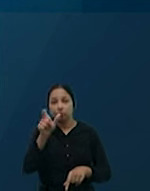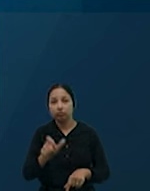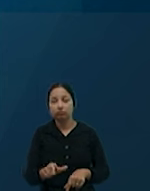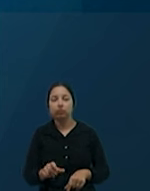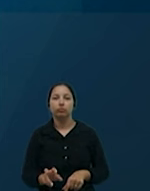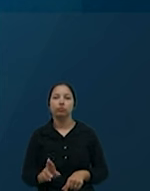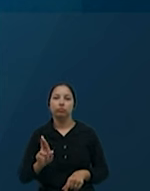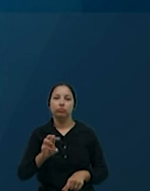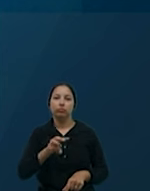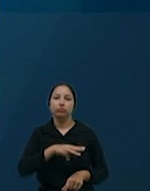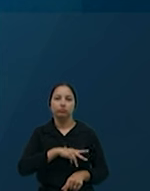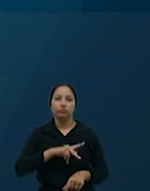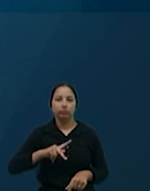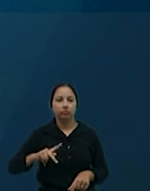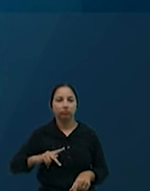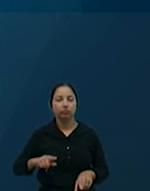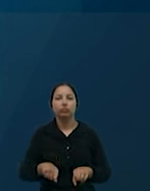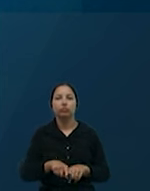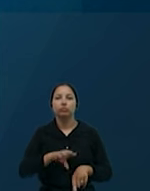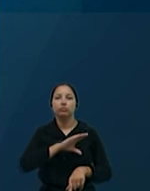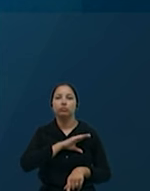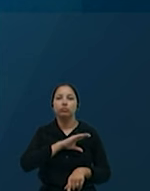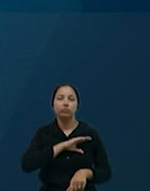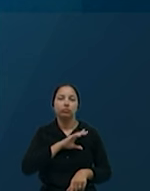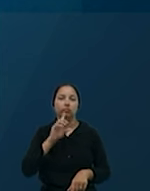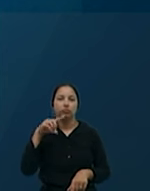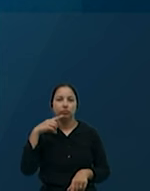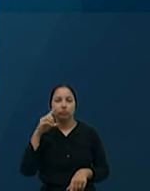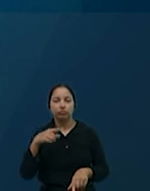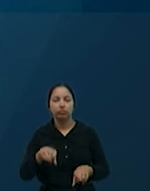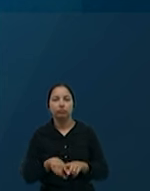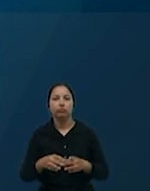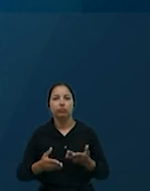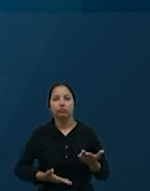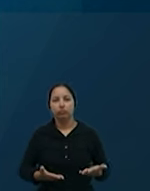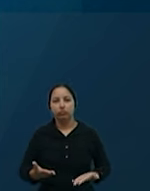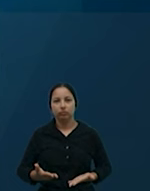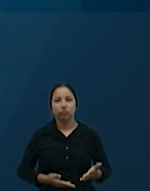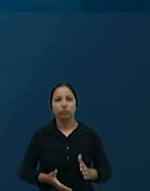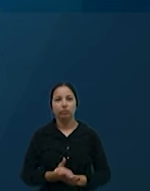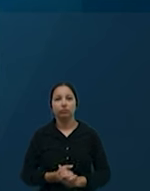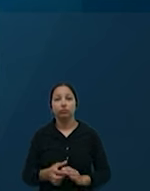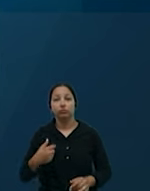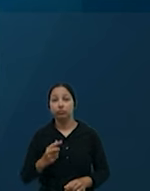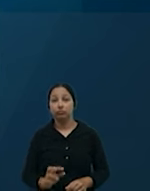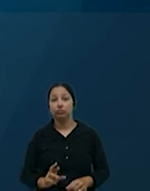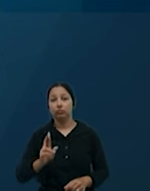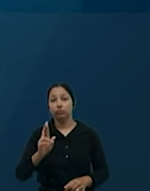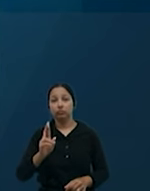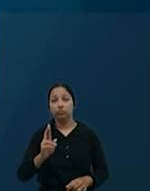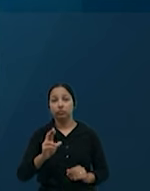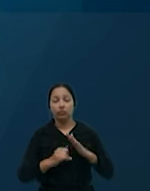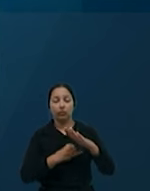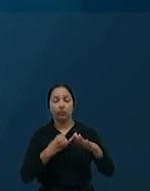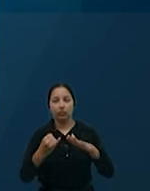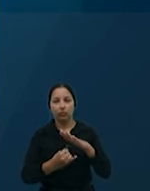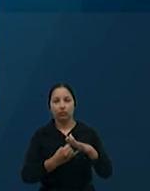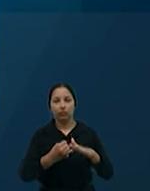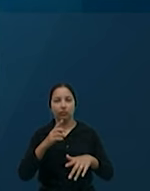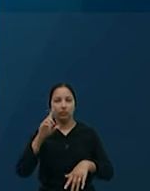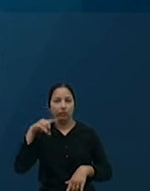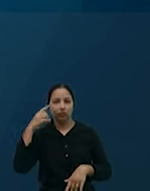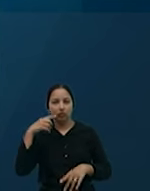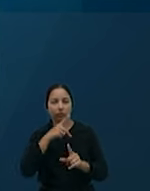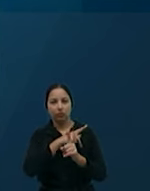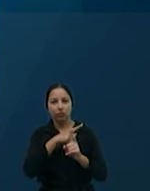colegas advogados e servidores. Venho aqui em nome do Instituto dos Advogados Previdenciários, em primeiro momento, agradecer